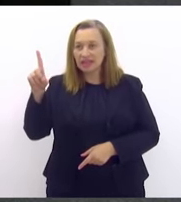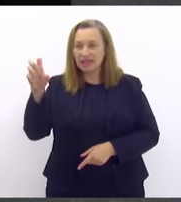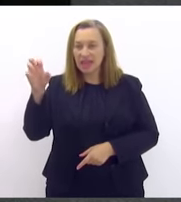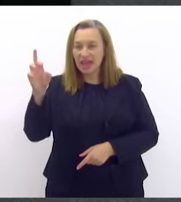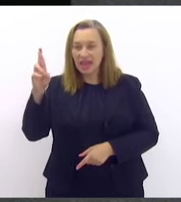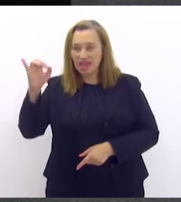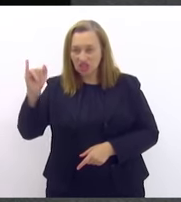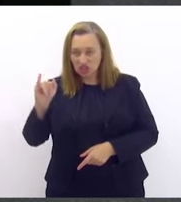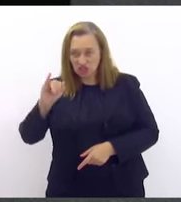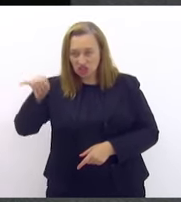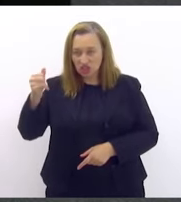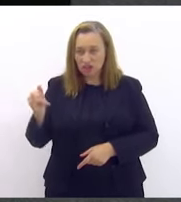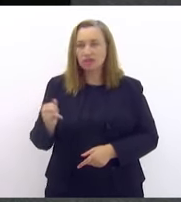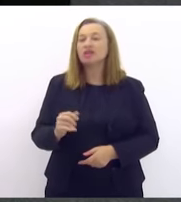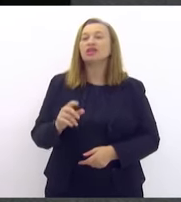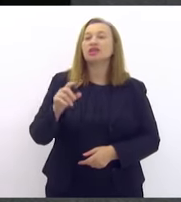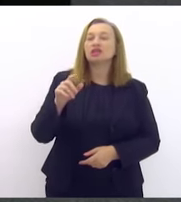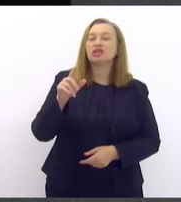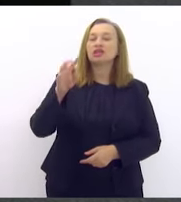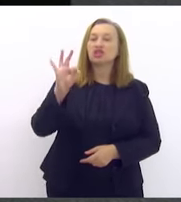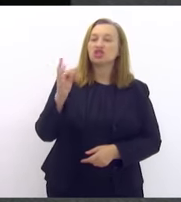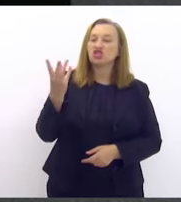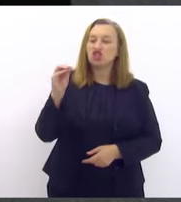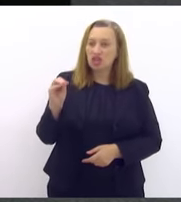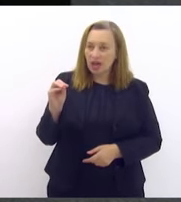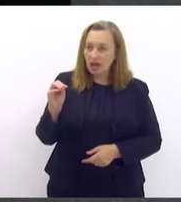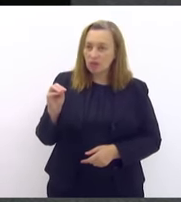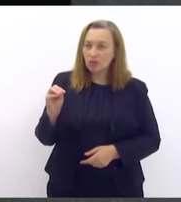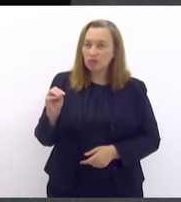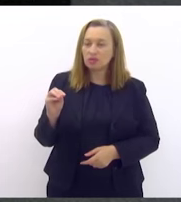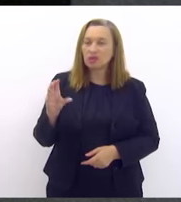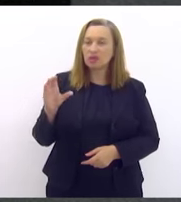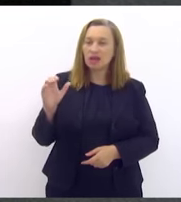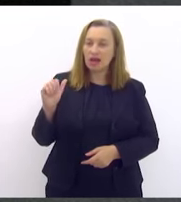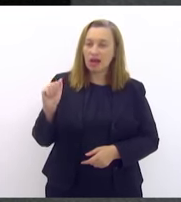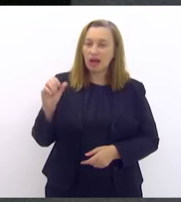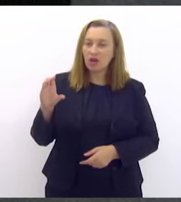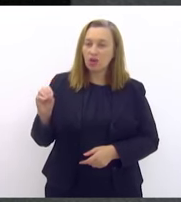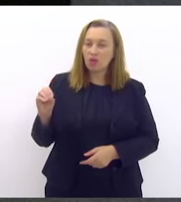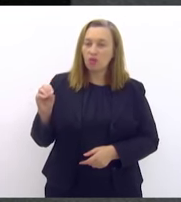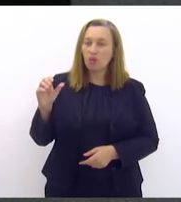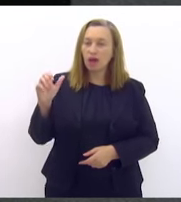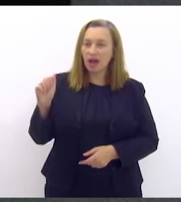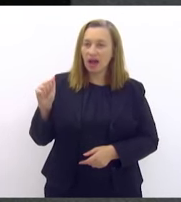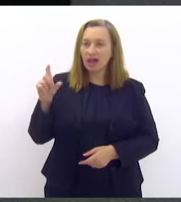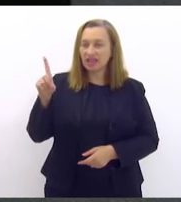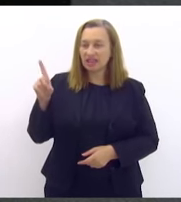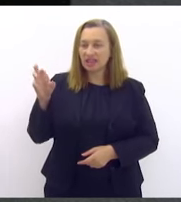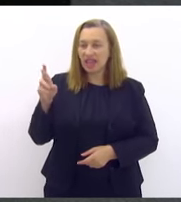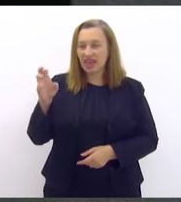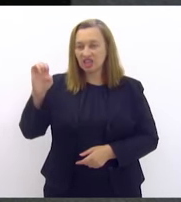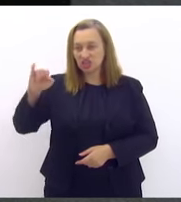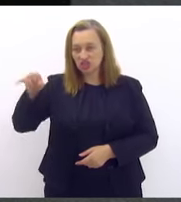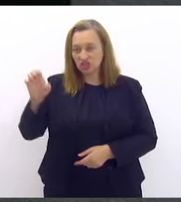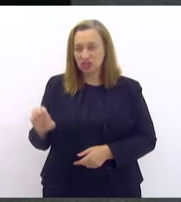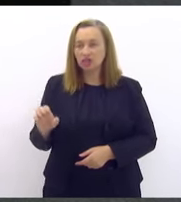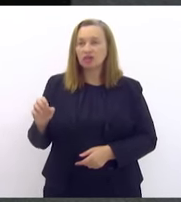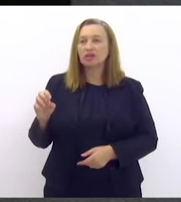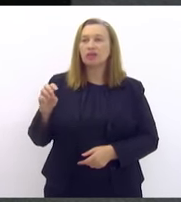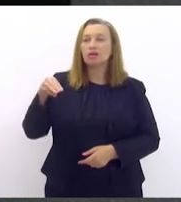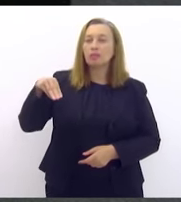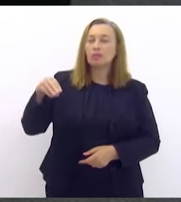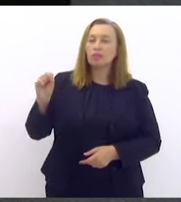Jimielson, da Comiadef, Tiago Costa, da Coaderj, e Osés Moreira, da